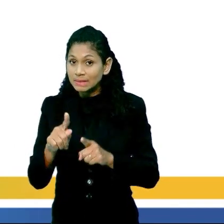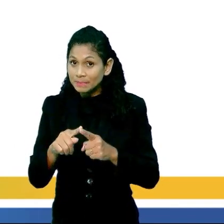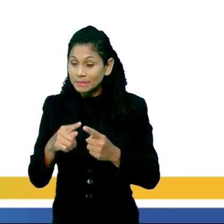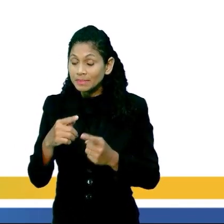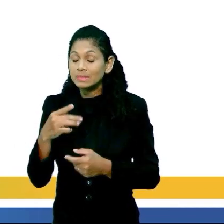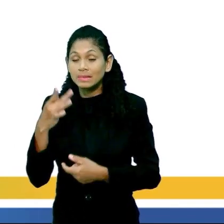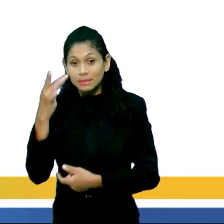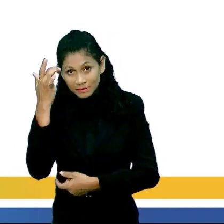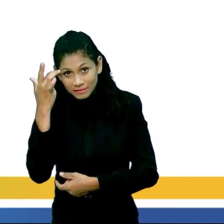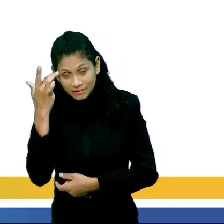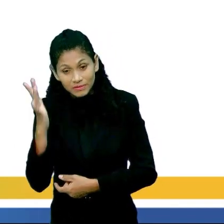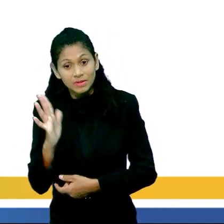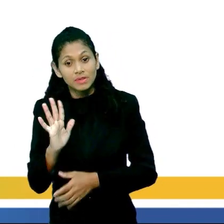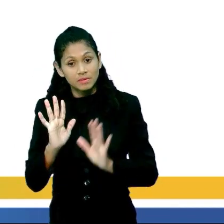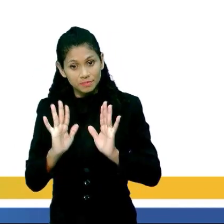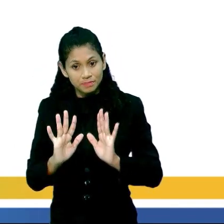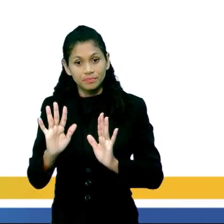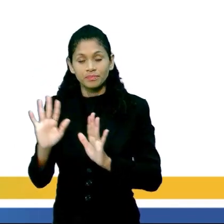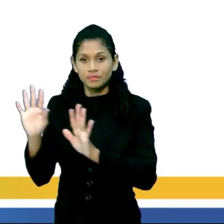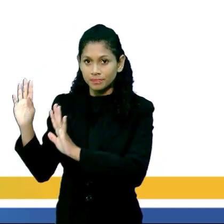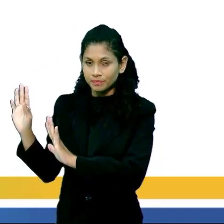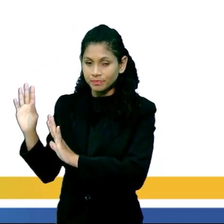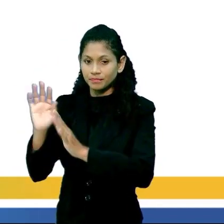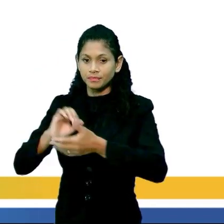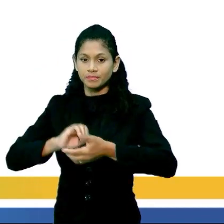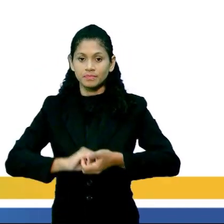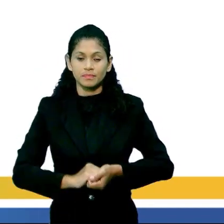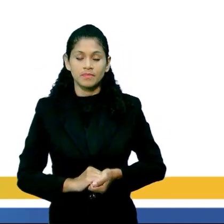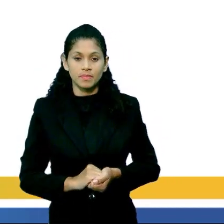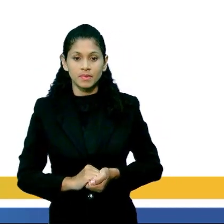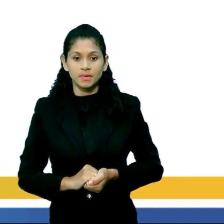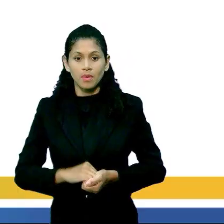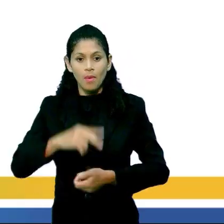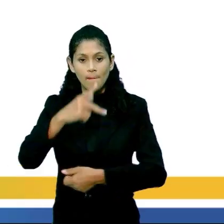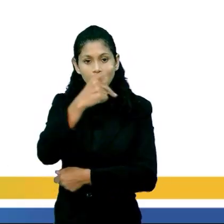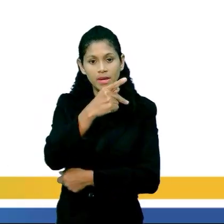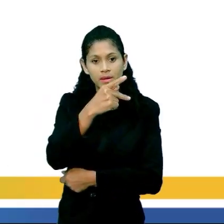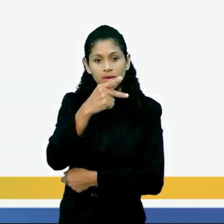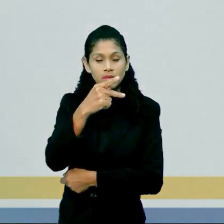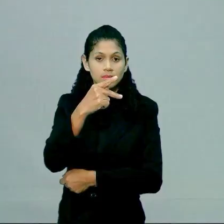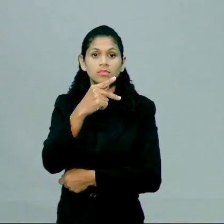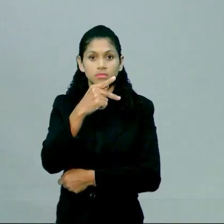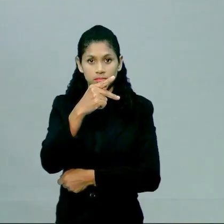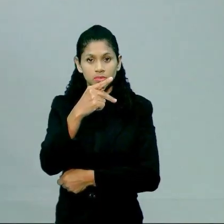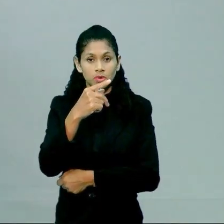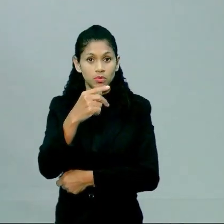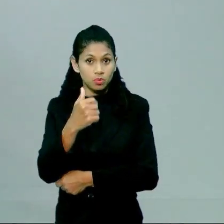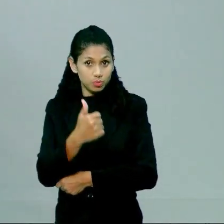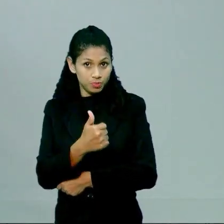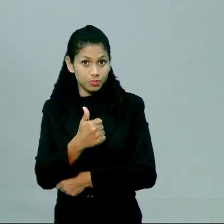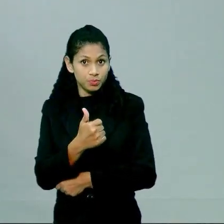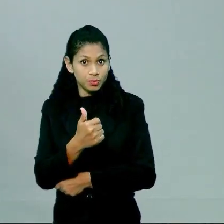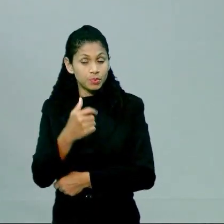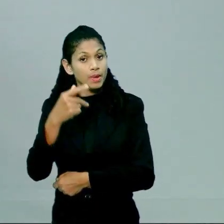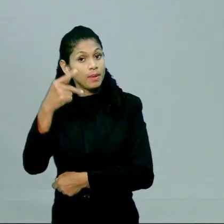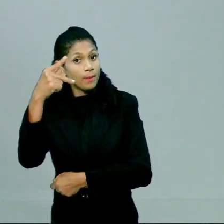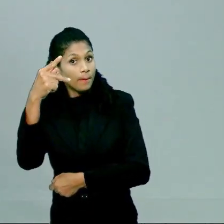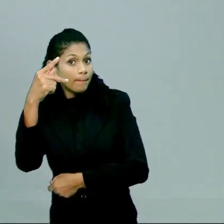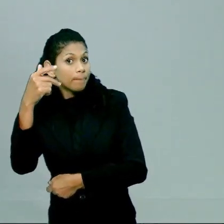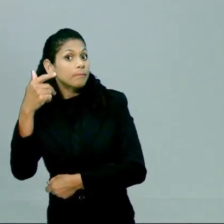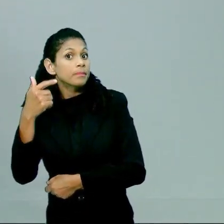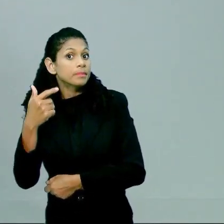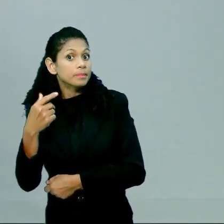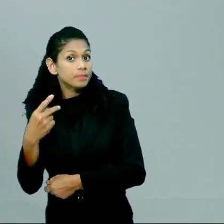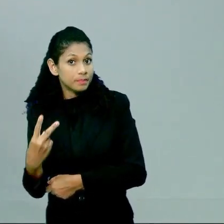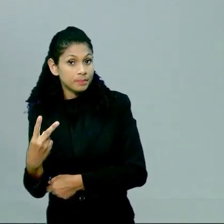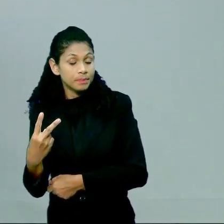temos aí o P1, P2, o R1 e o R2. Ou seja, quando a gente fala isso,